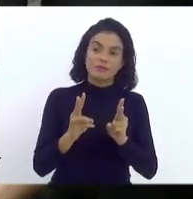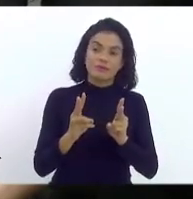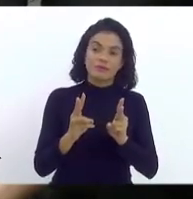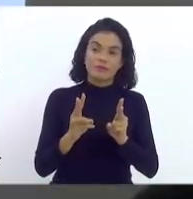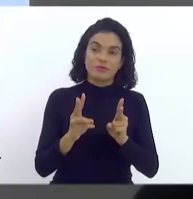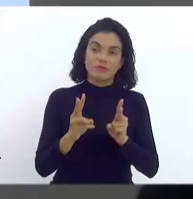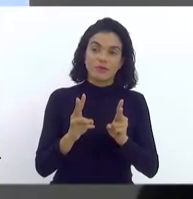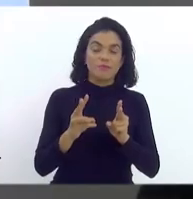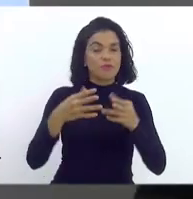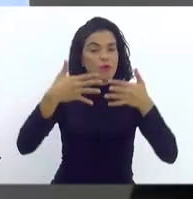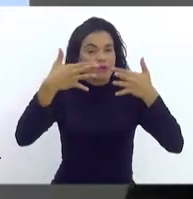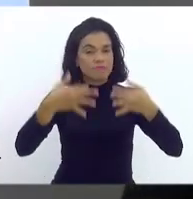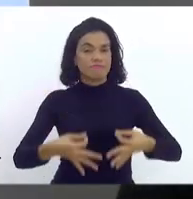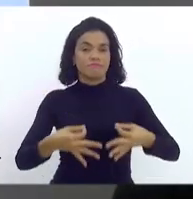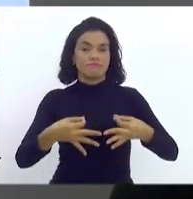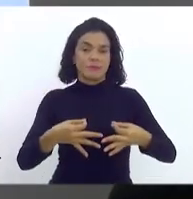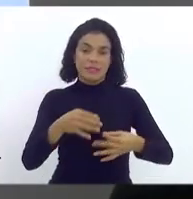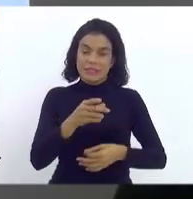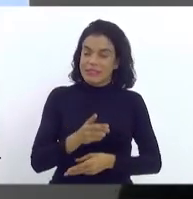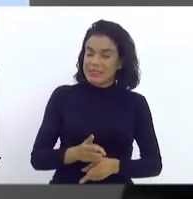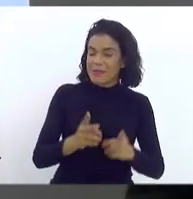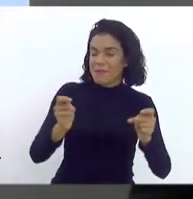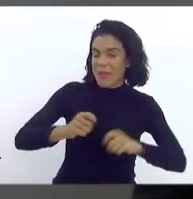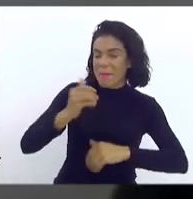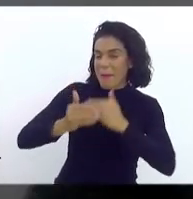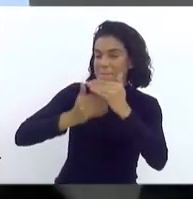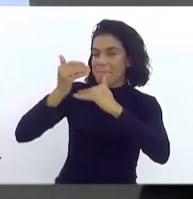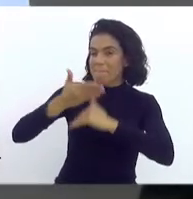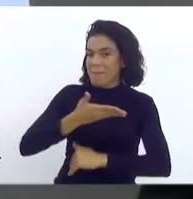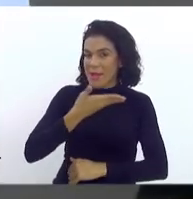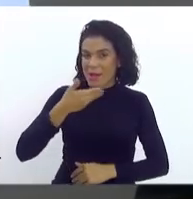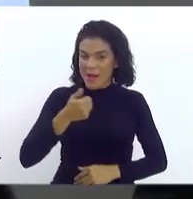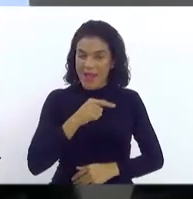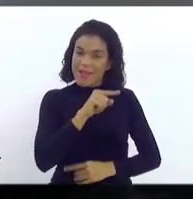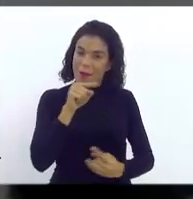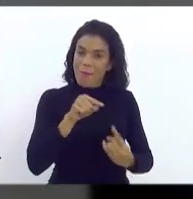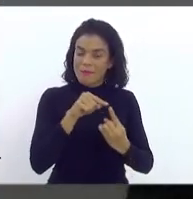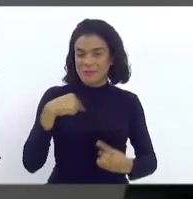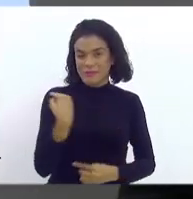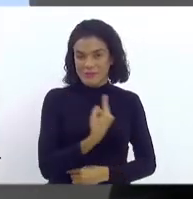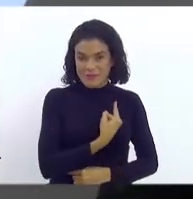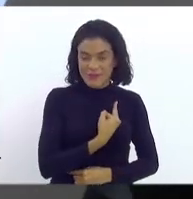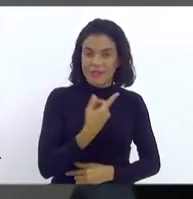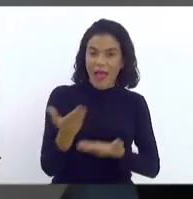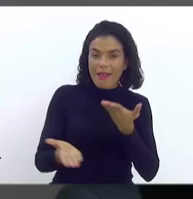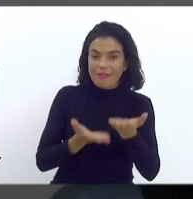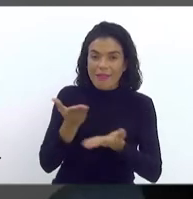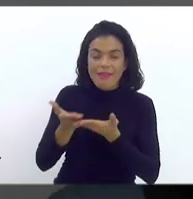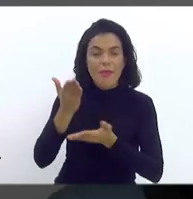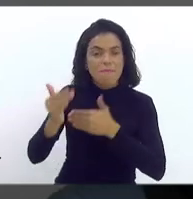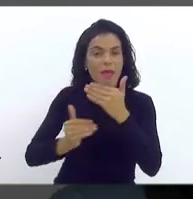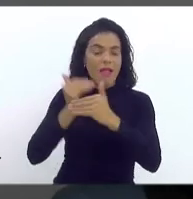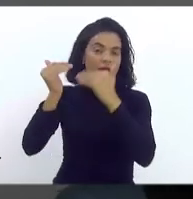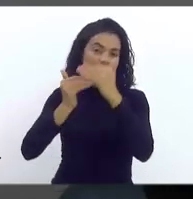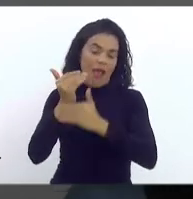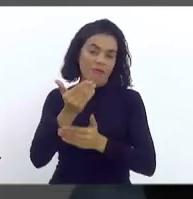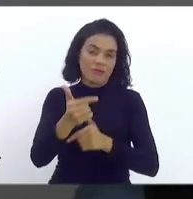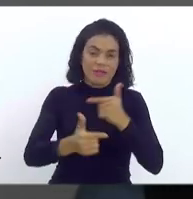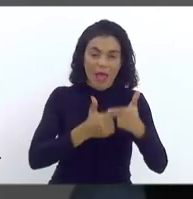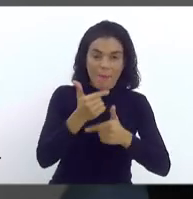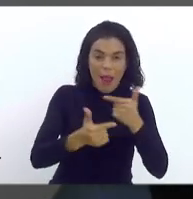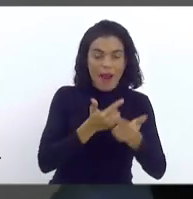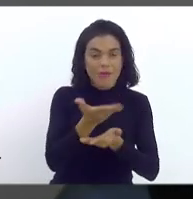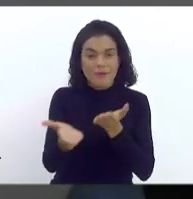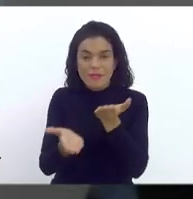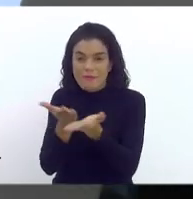com a certeza de que sempre podemos melhorar e que é isso que a gente busca, tá? Atender, melhorar continuamente os nossos serviços e